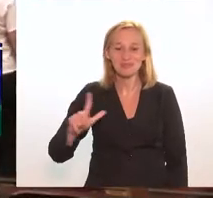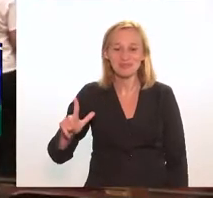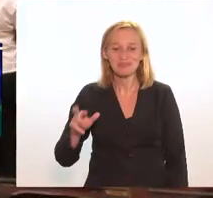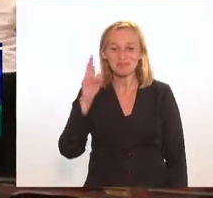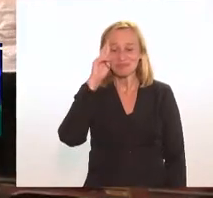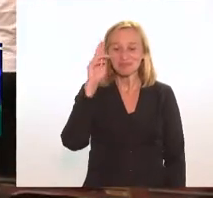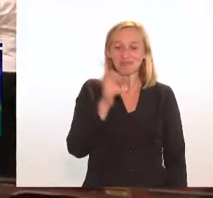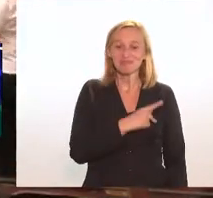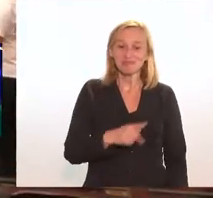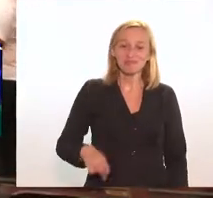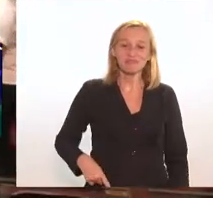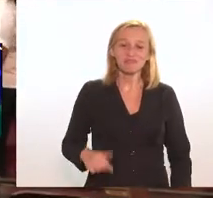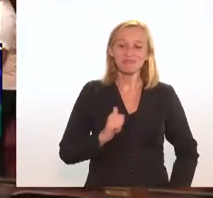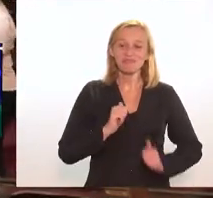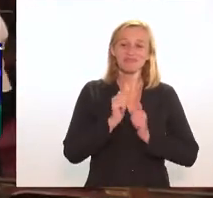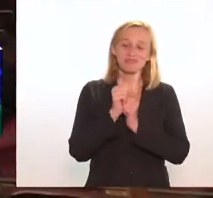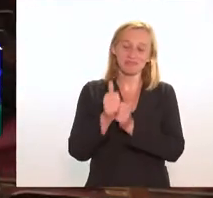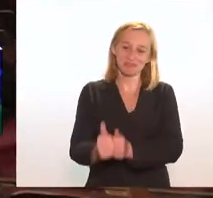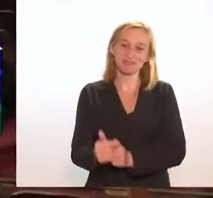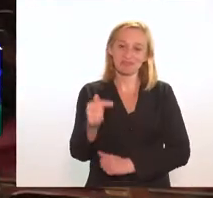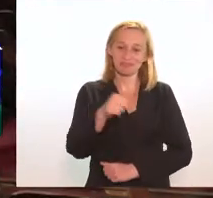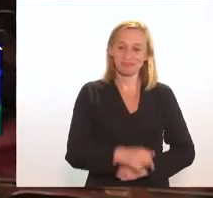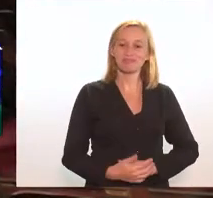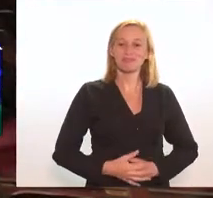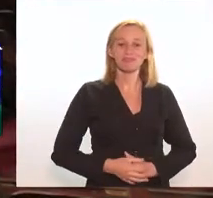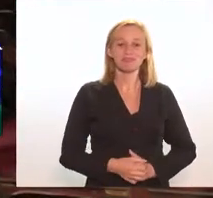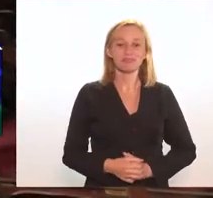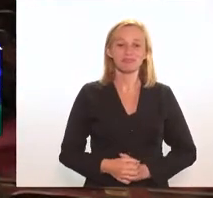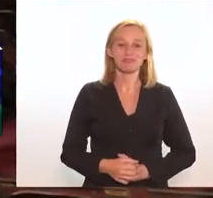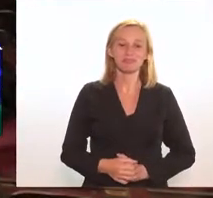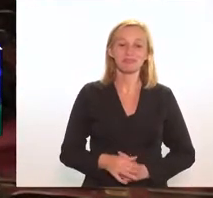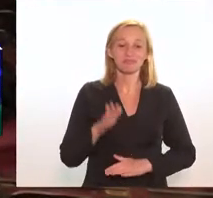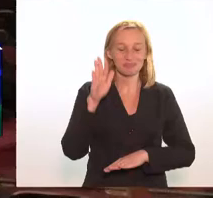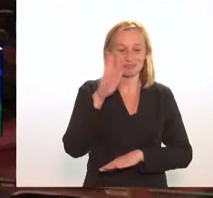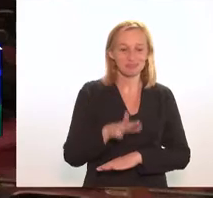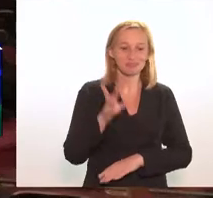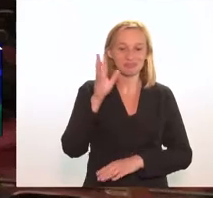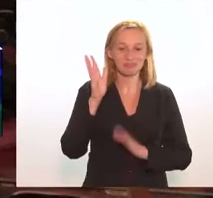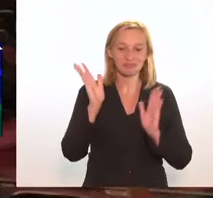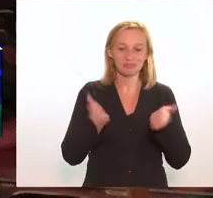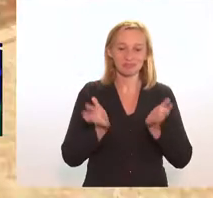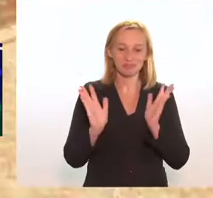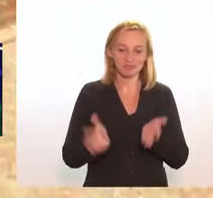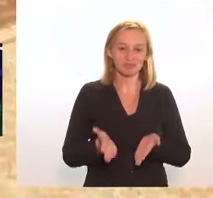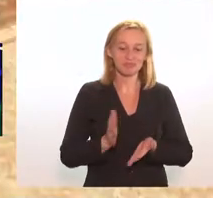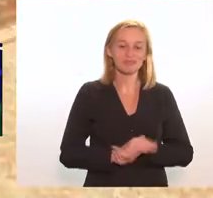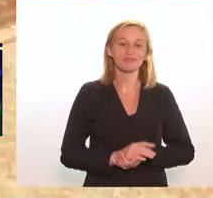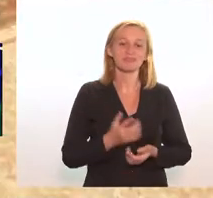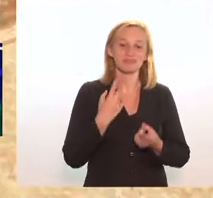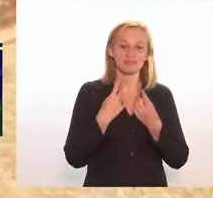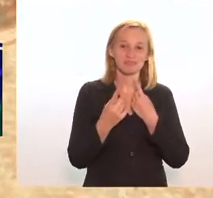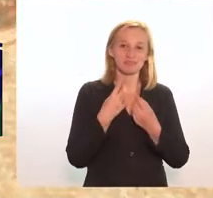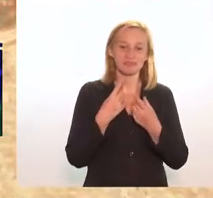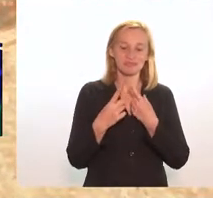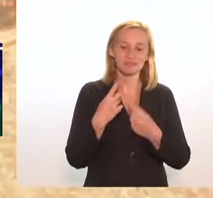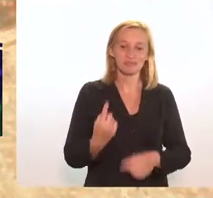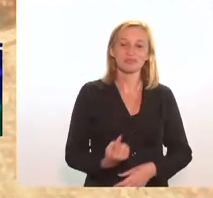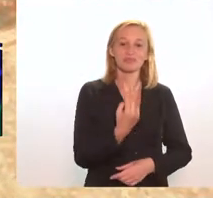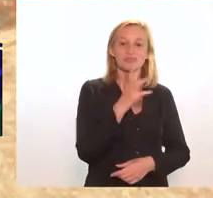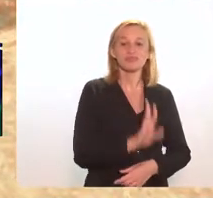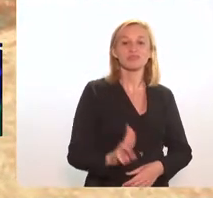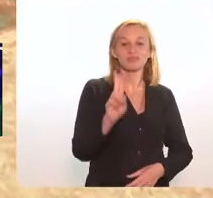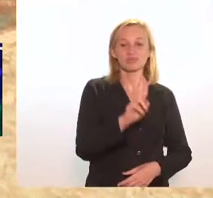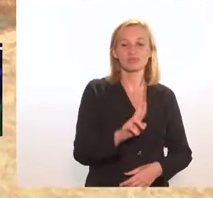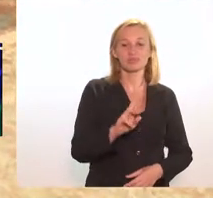Presidente, eu tenho acompanhado aqui, na tarde de hoje, esses debates sobre a utilização